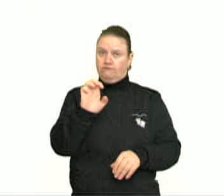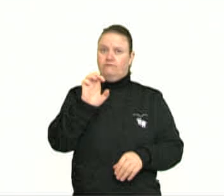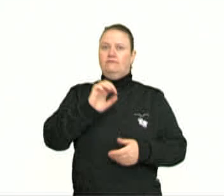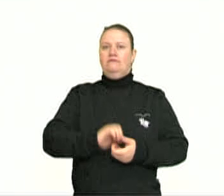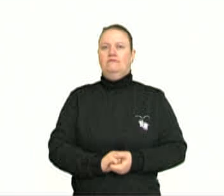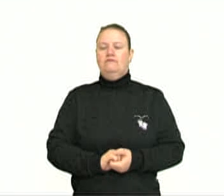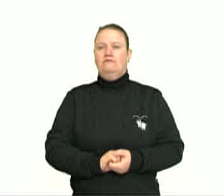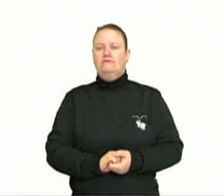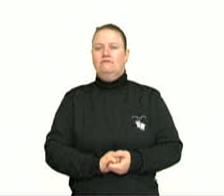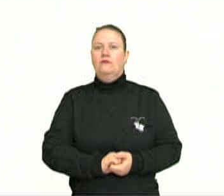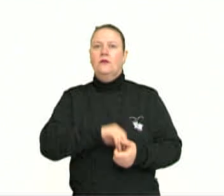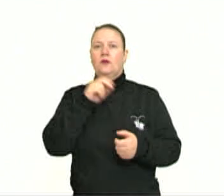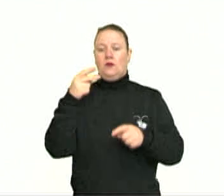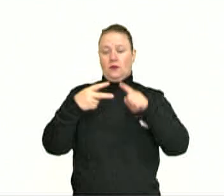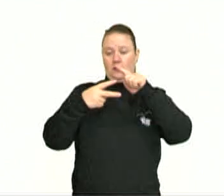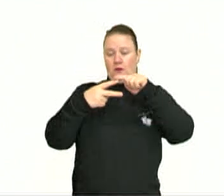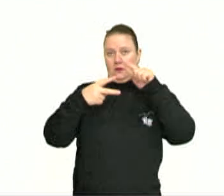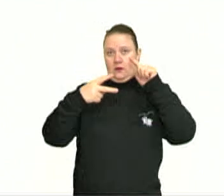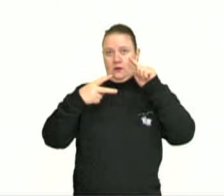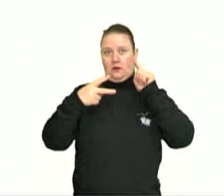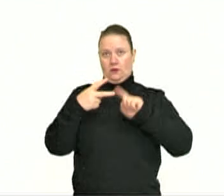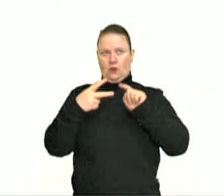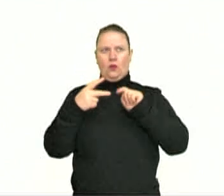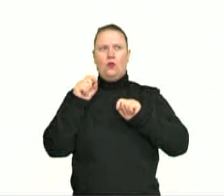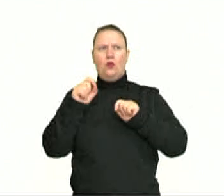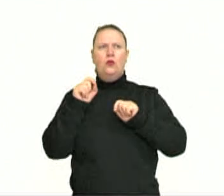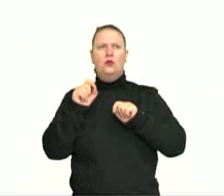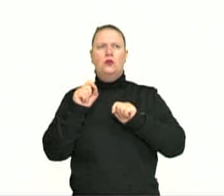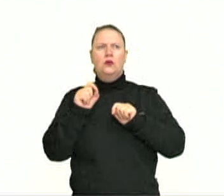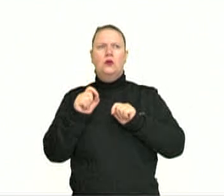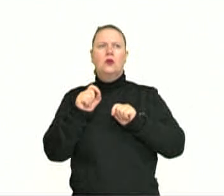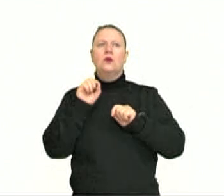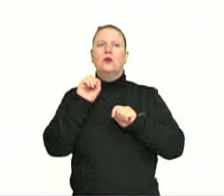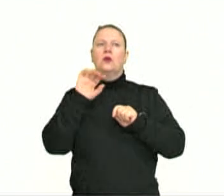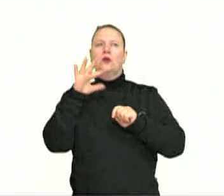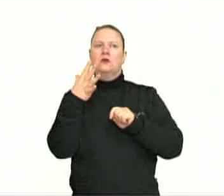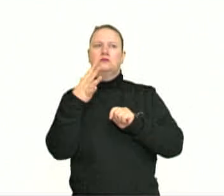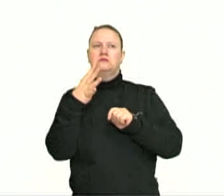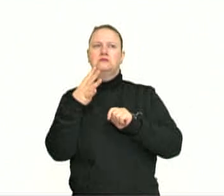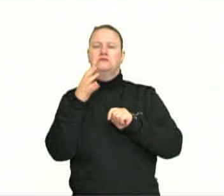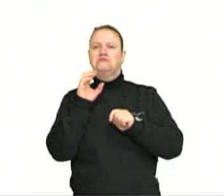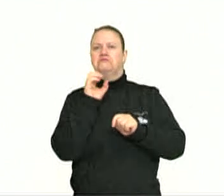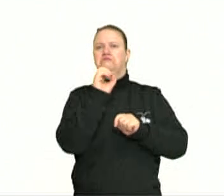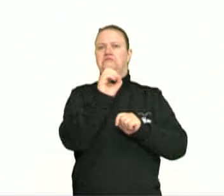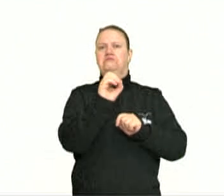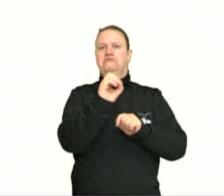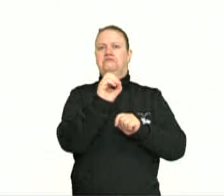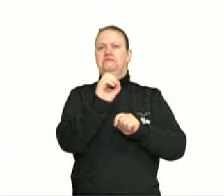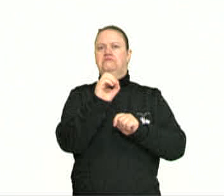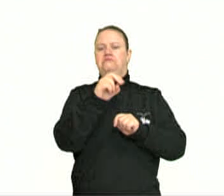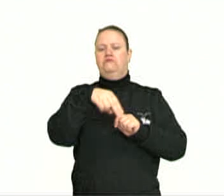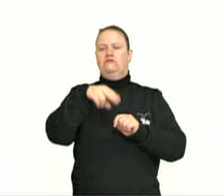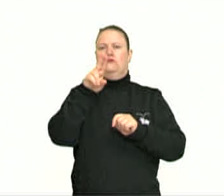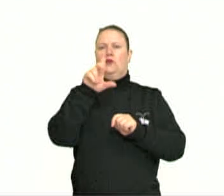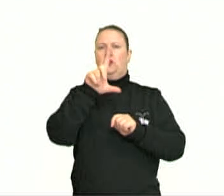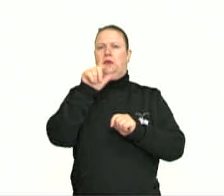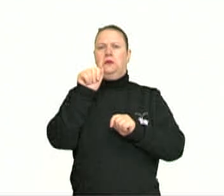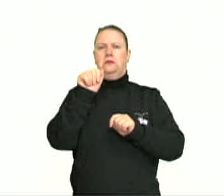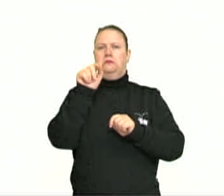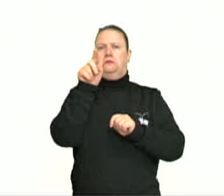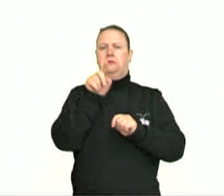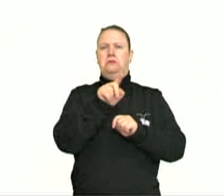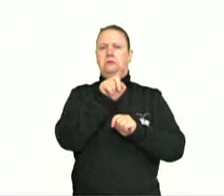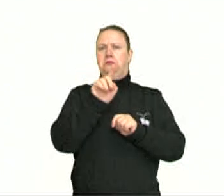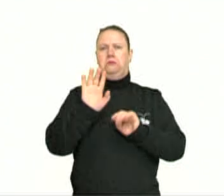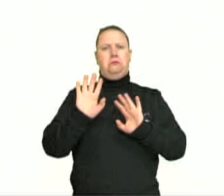e a aceleração são nulas, certo? Se está em movimento uniforme e a velocidade é constante, diferente de zero,